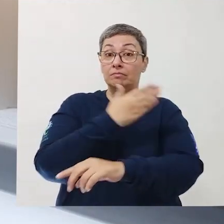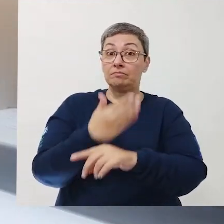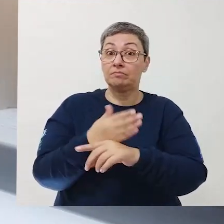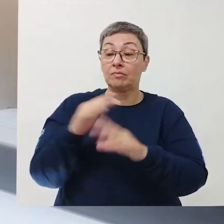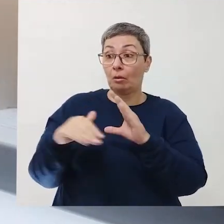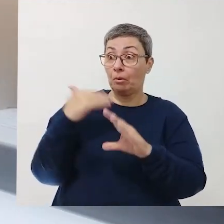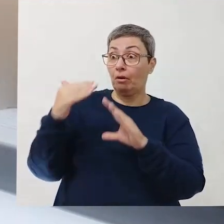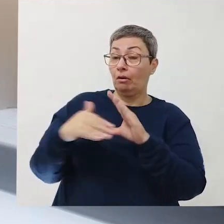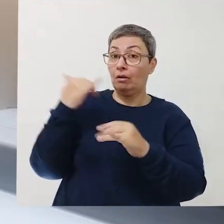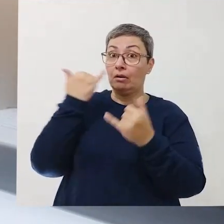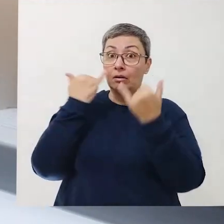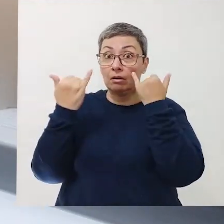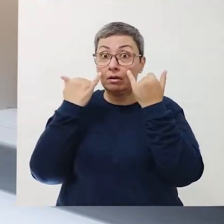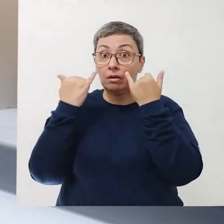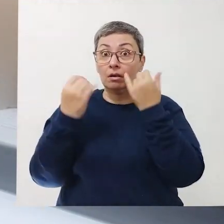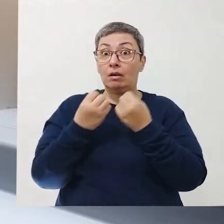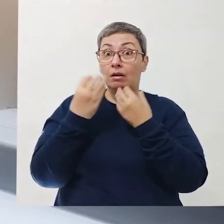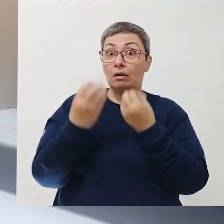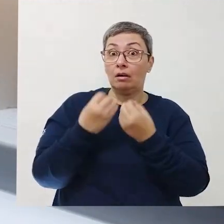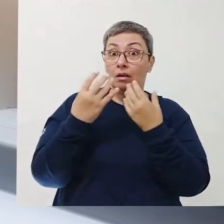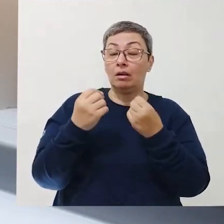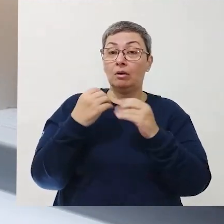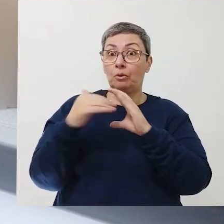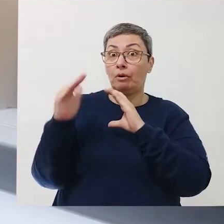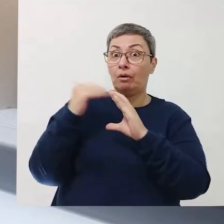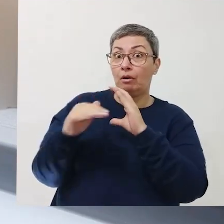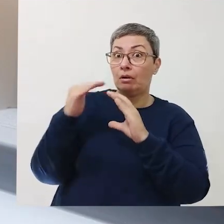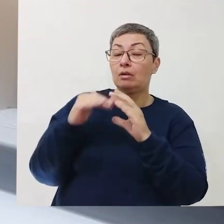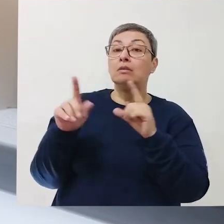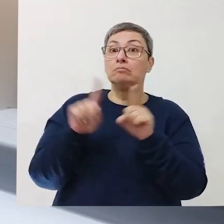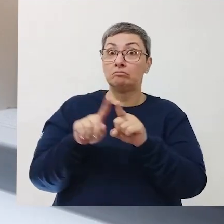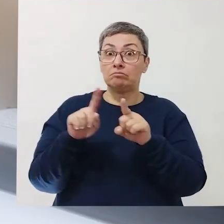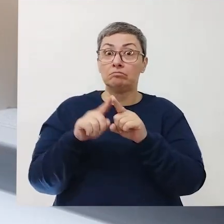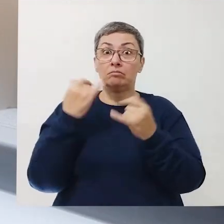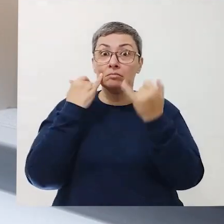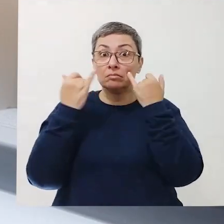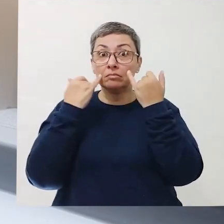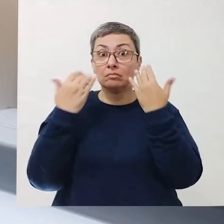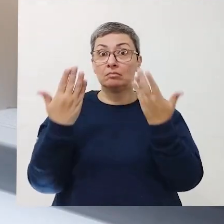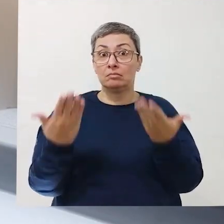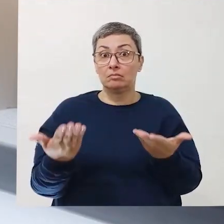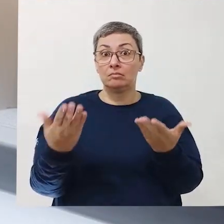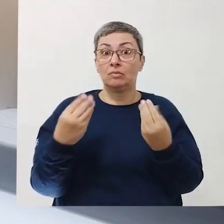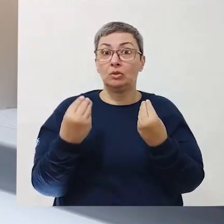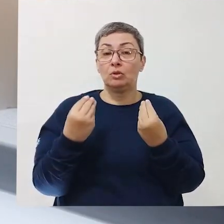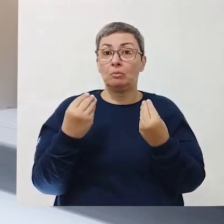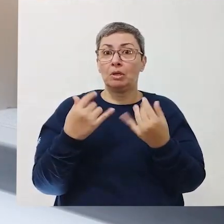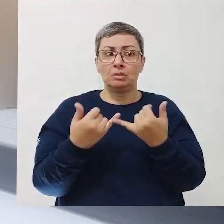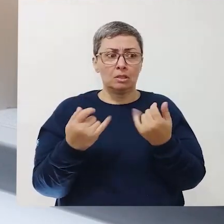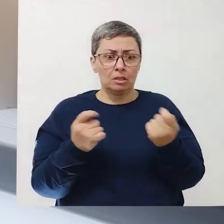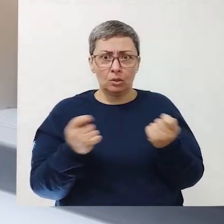Disponível e acessível Praticamente o tempo inteiro, né?